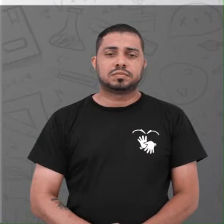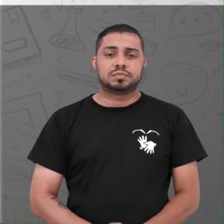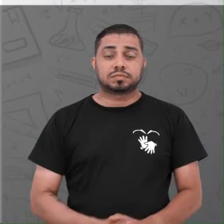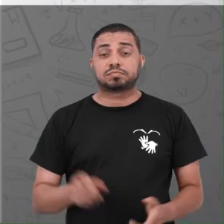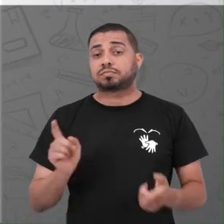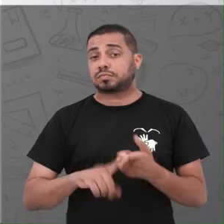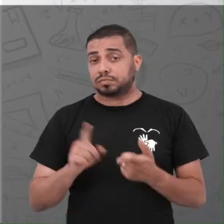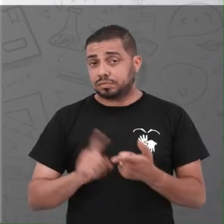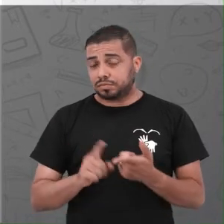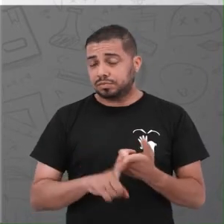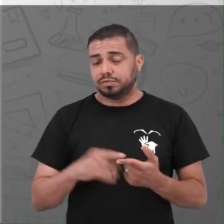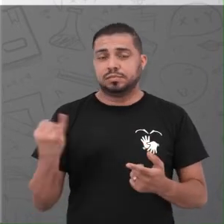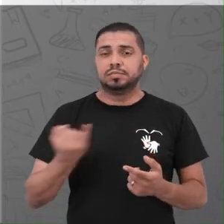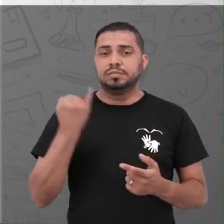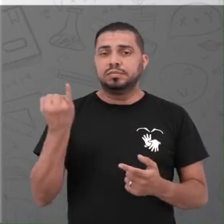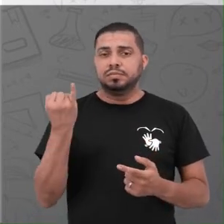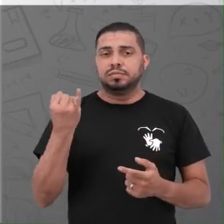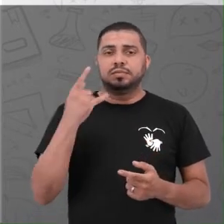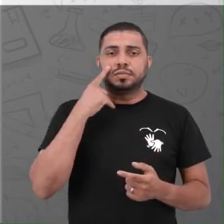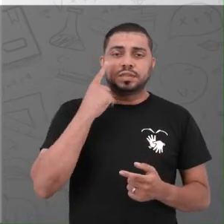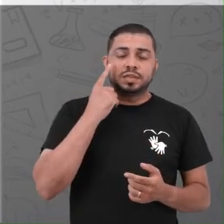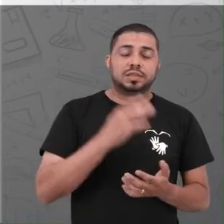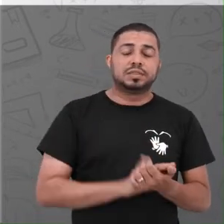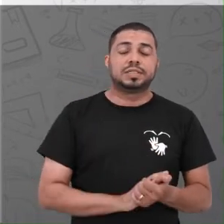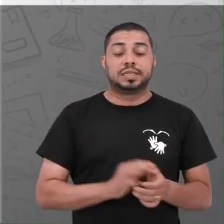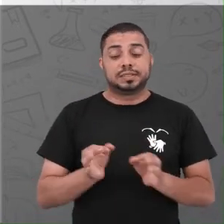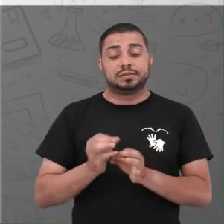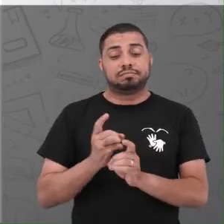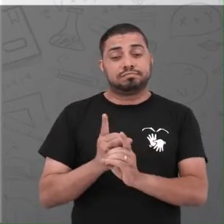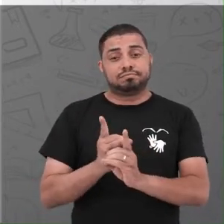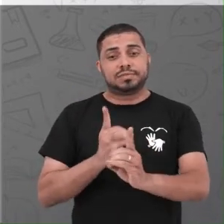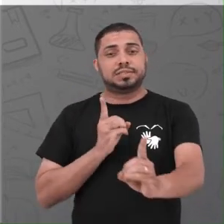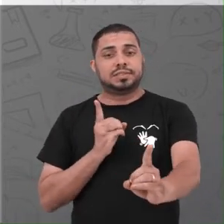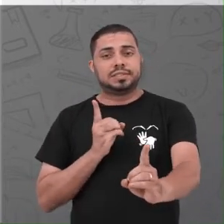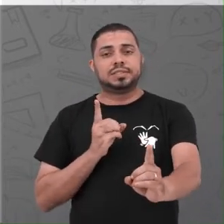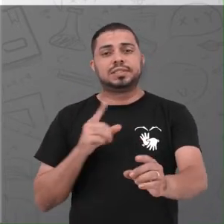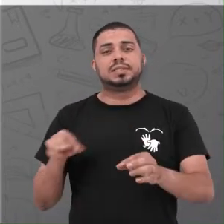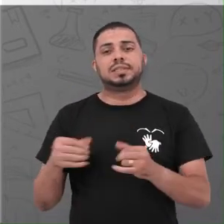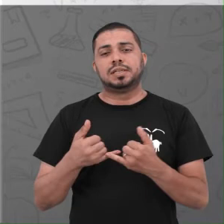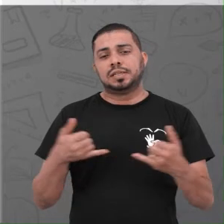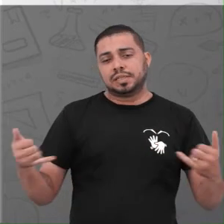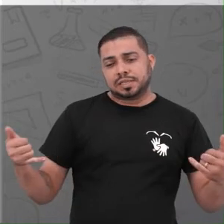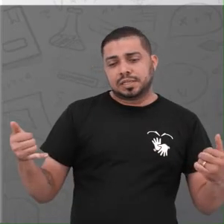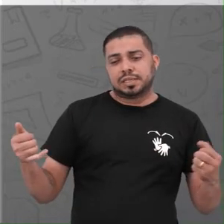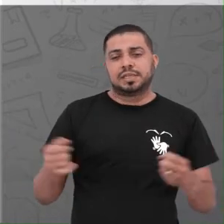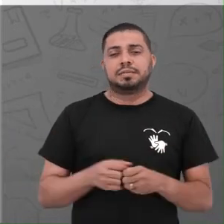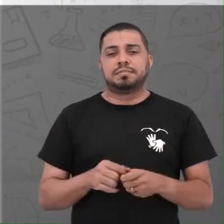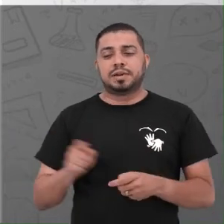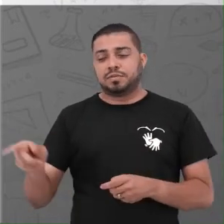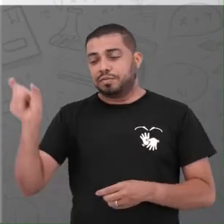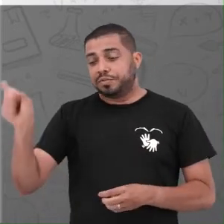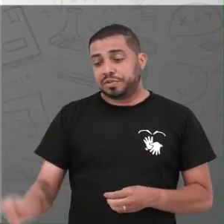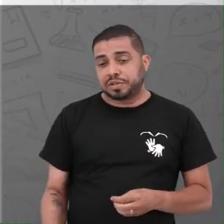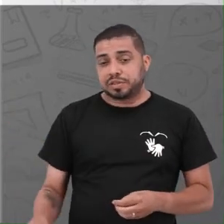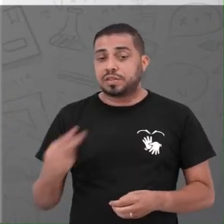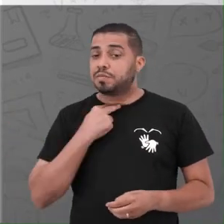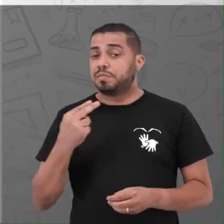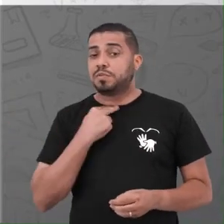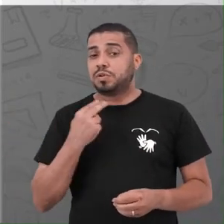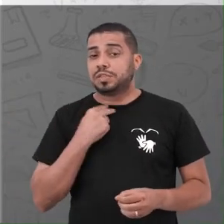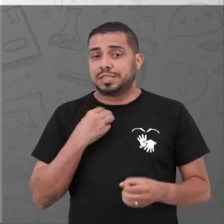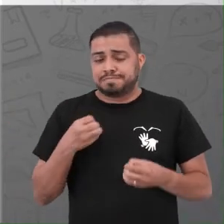Outra coisa que é bem importante vocês considerarem é a distância ali das linhas de cota para o objeto. Então elas nem devem ser muito